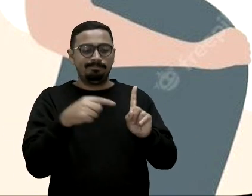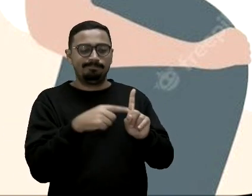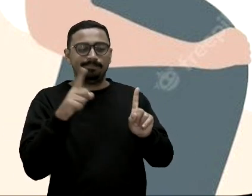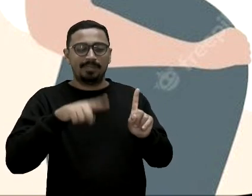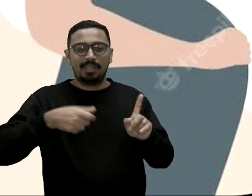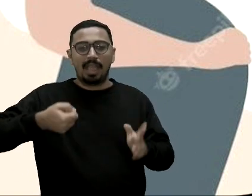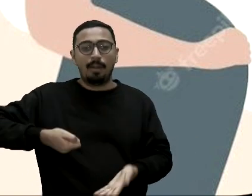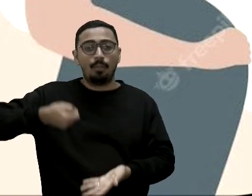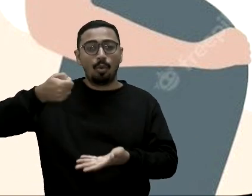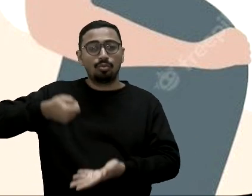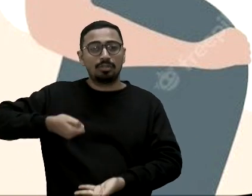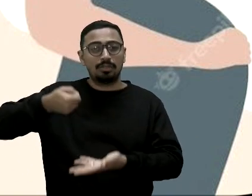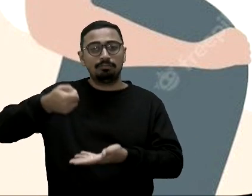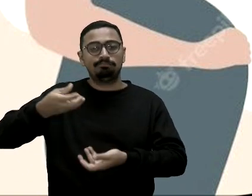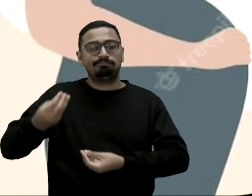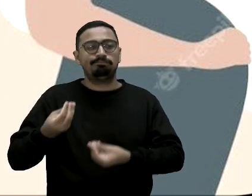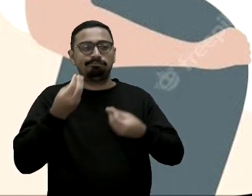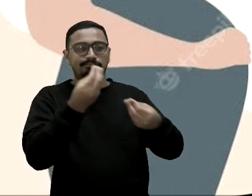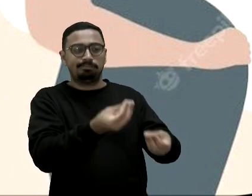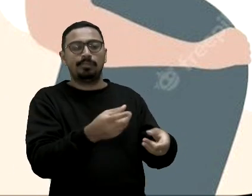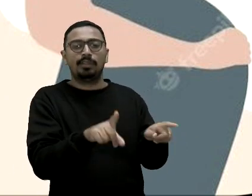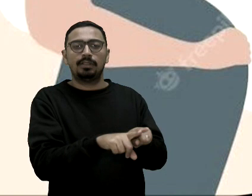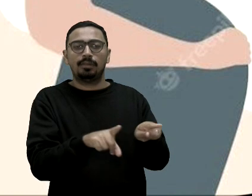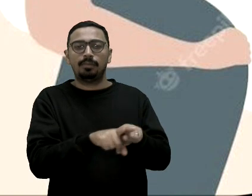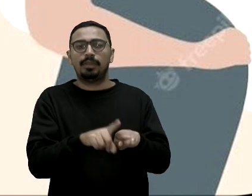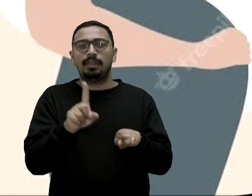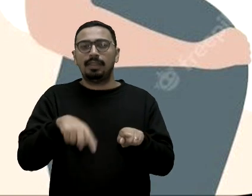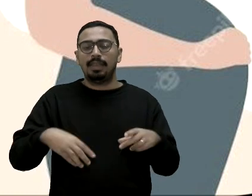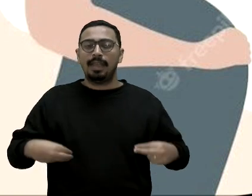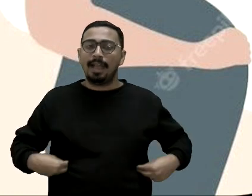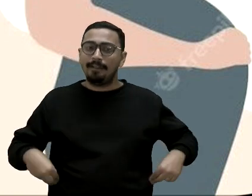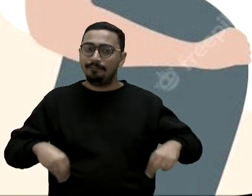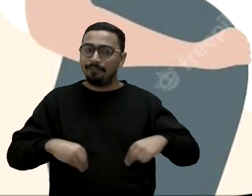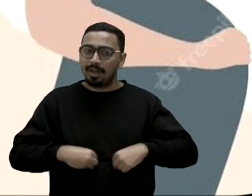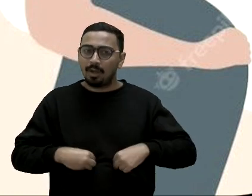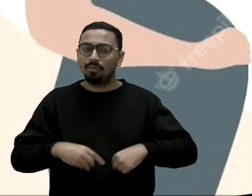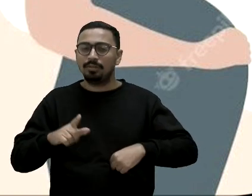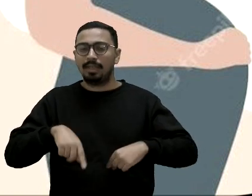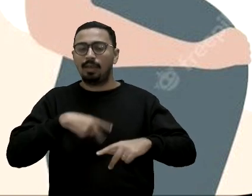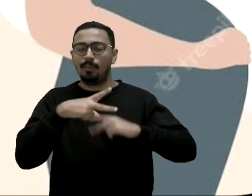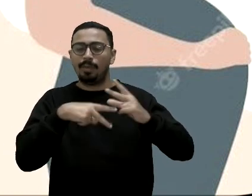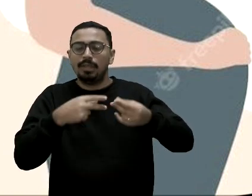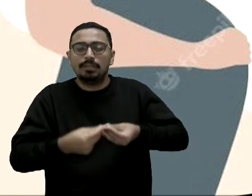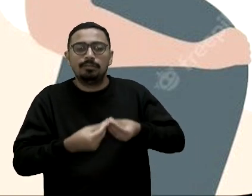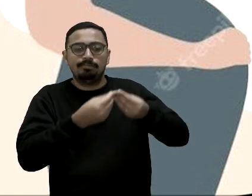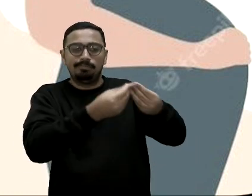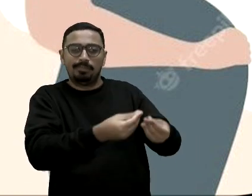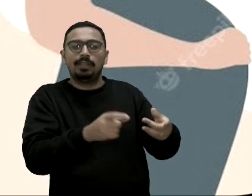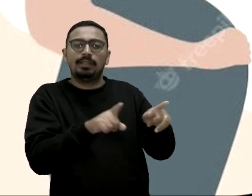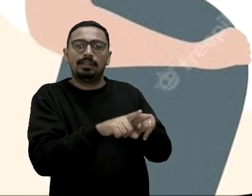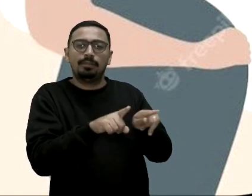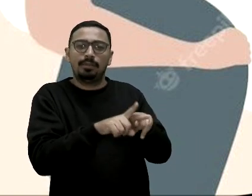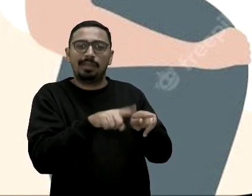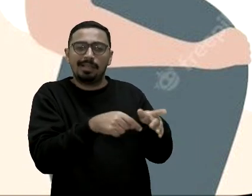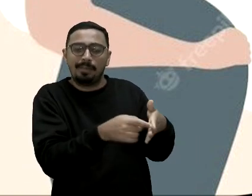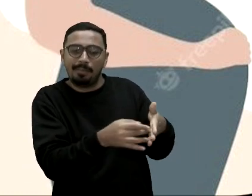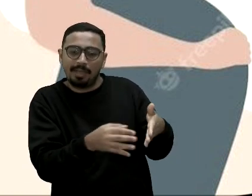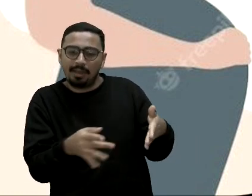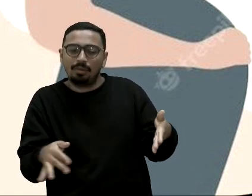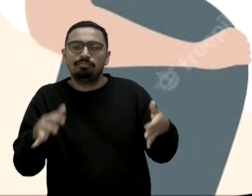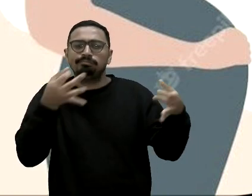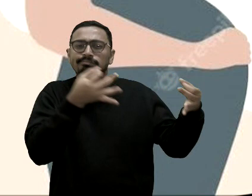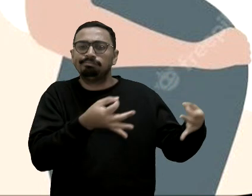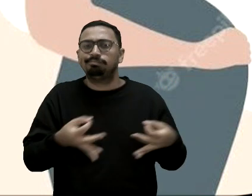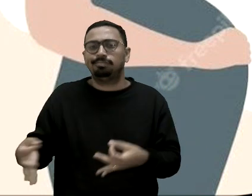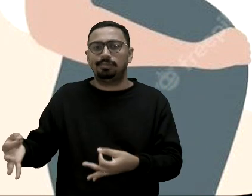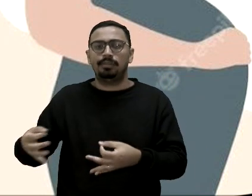bolsa e a fralda como uma forma de presentear por ela ter feito todo o pré-natal